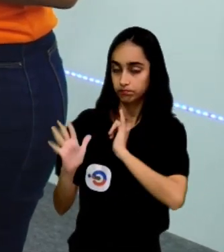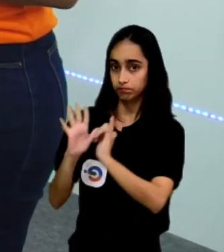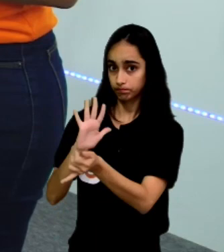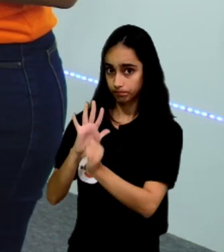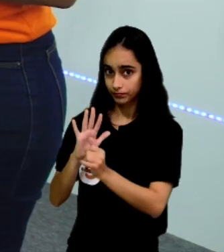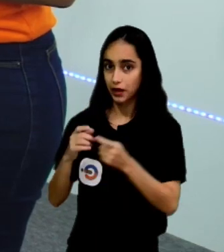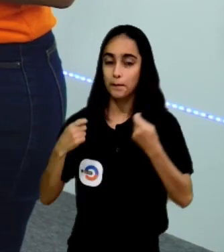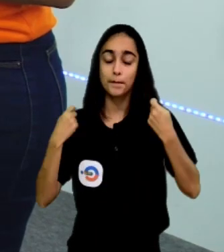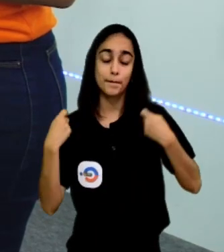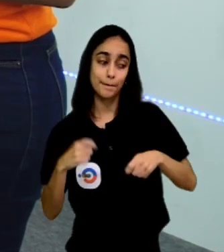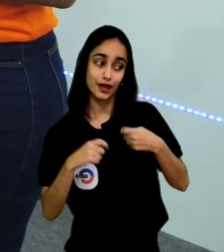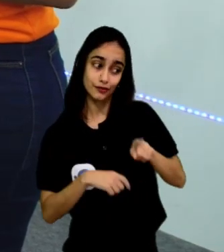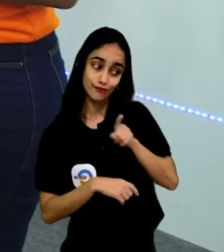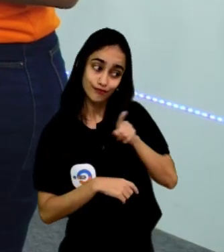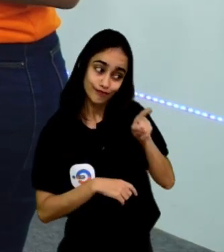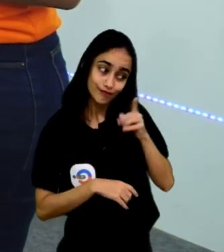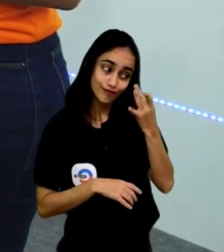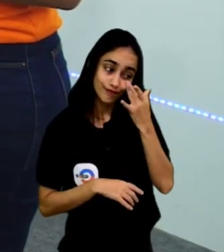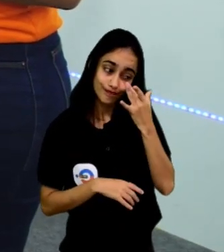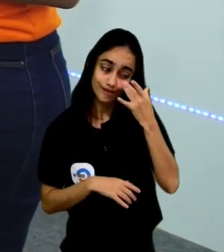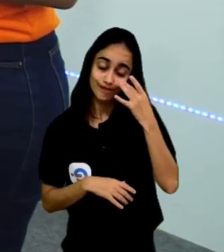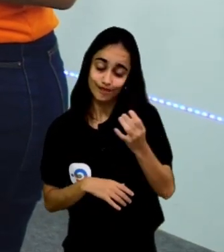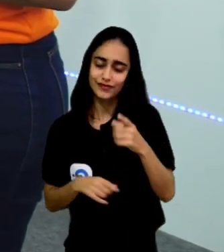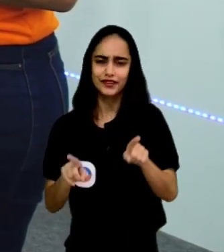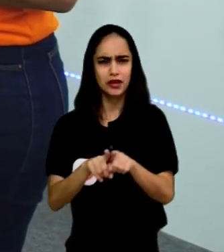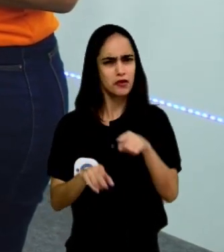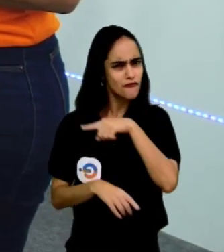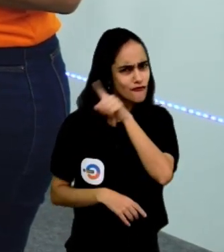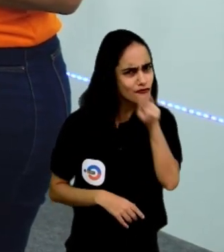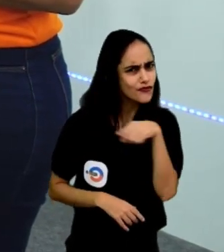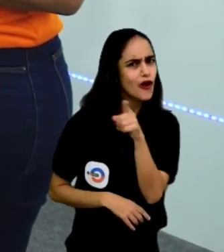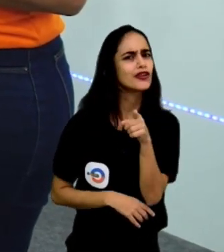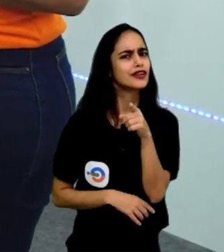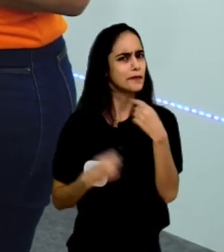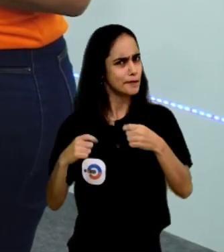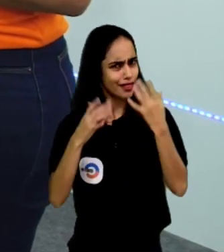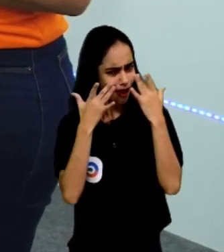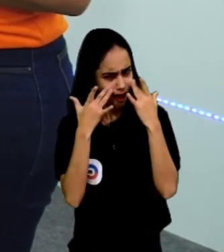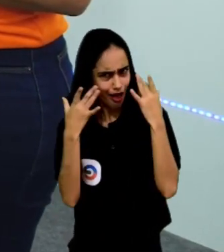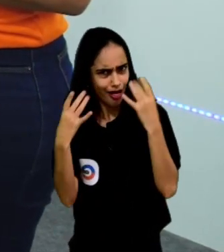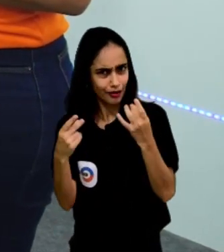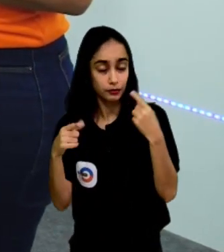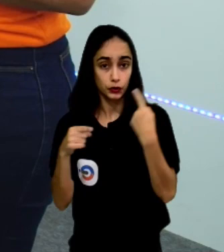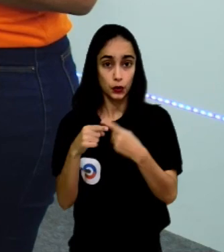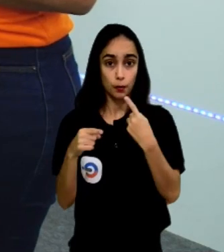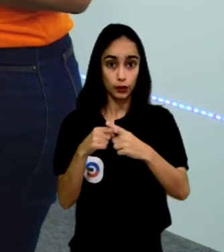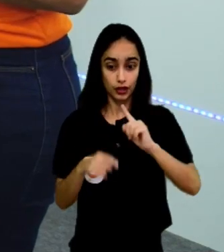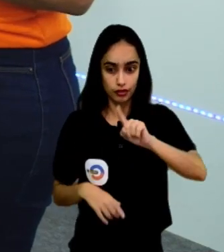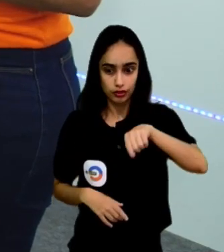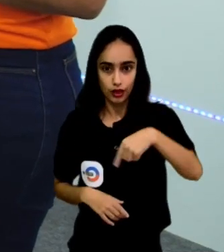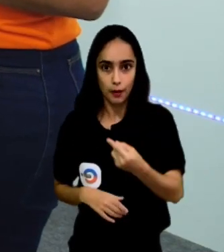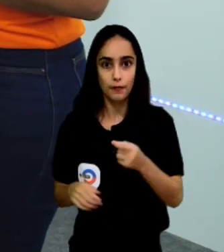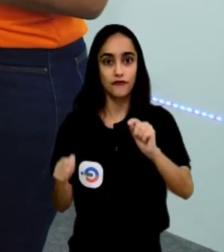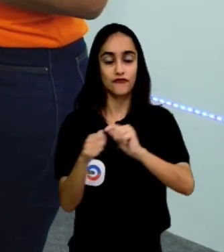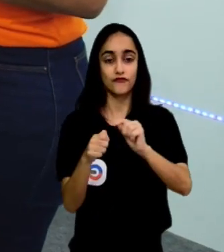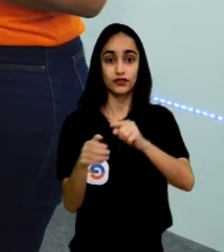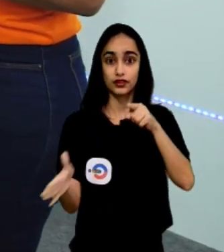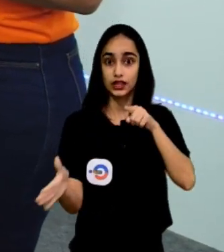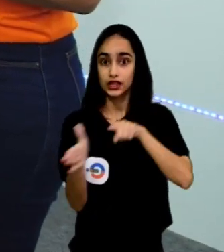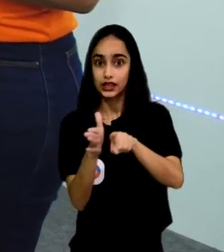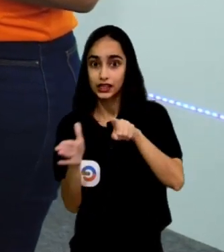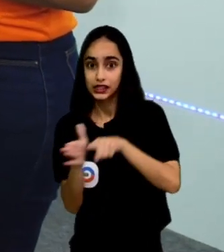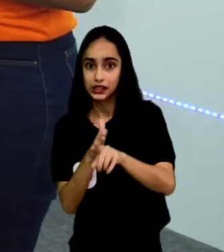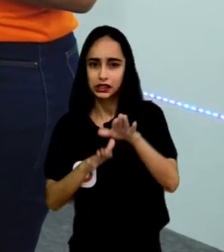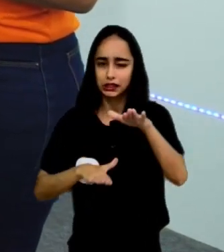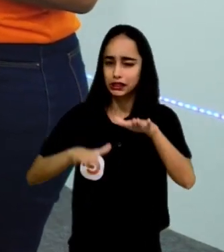preciso da sua atenção e do nosso estudante, pois vou fazer uma pergunta de